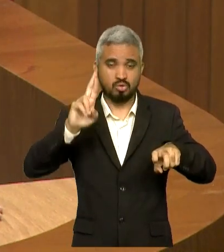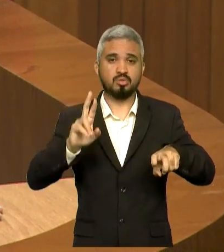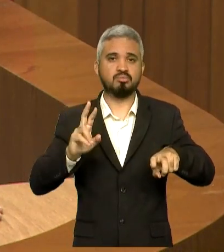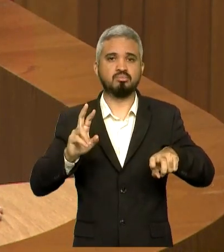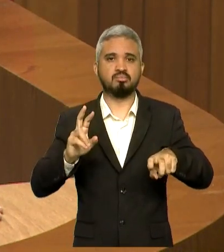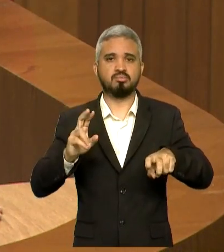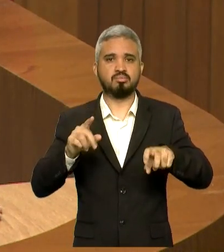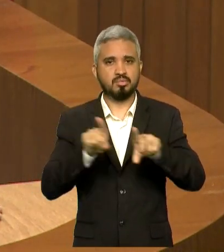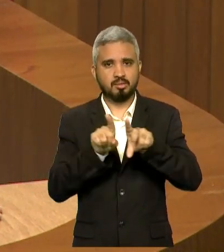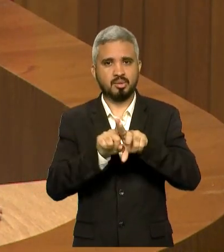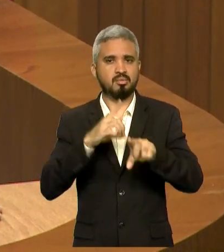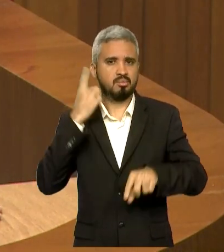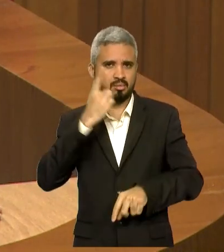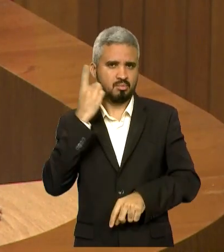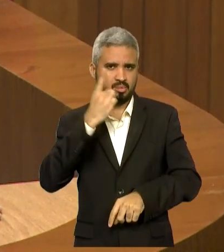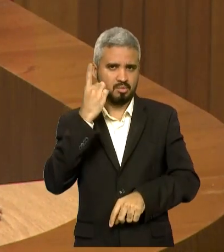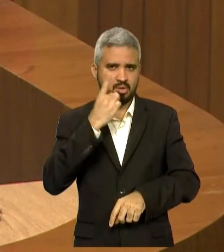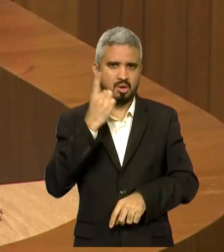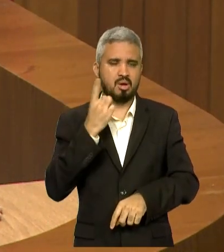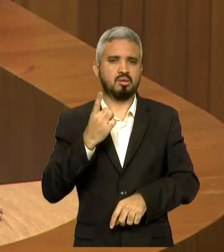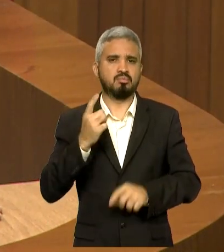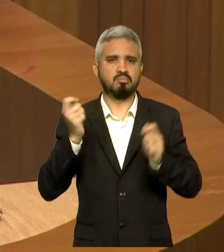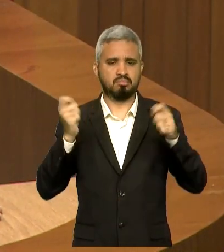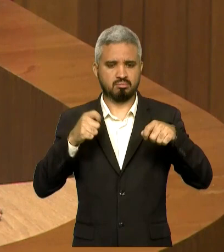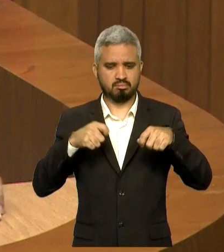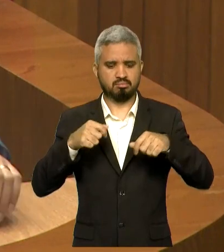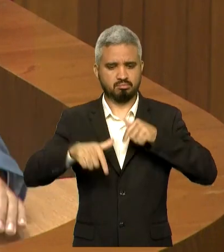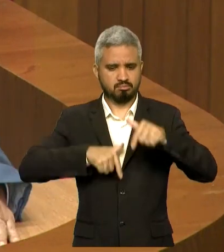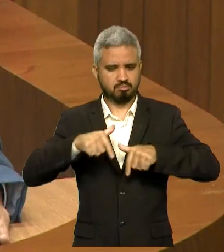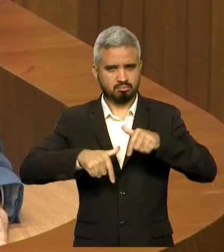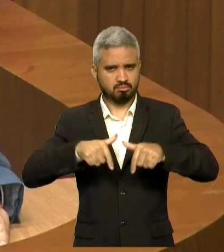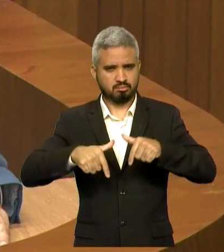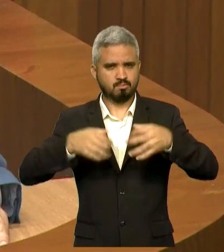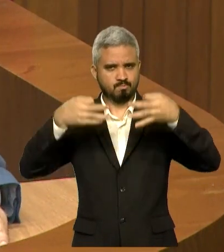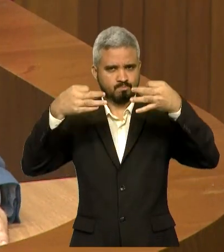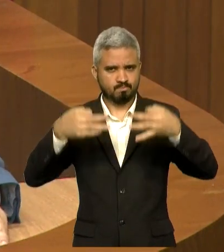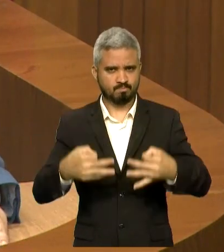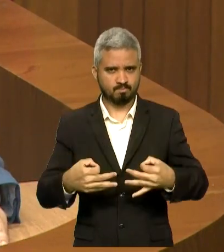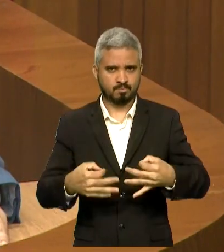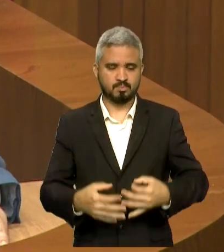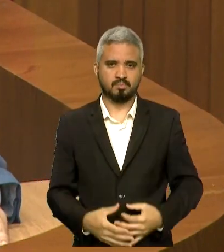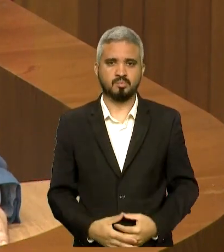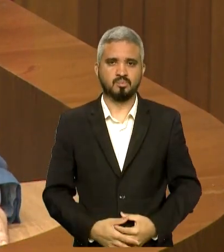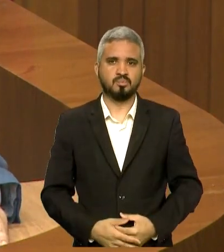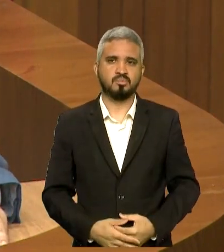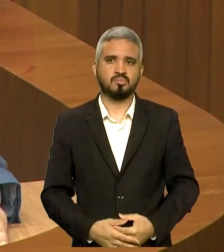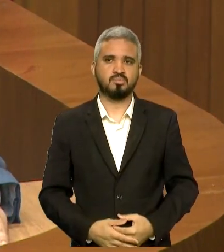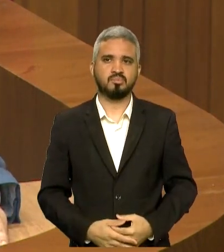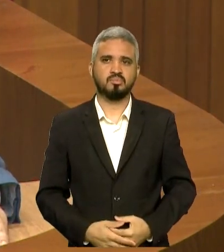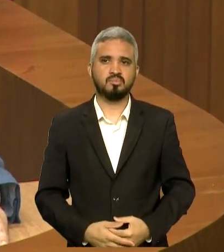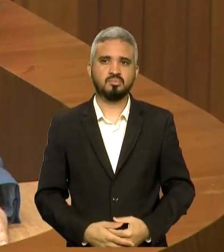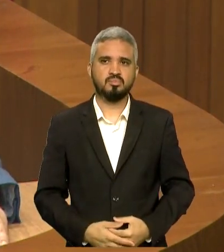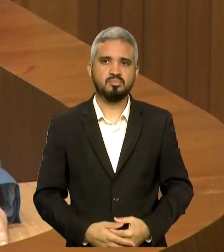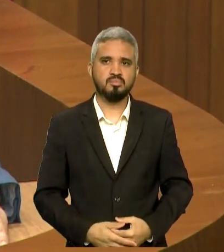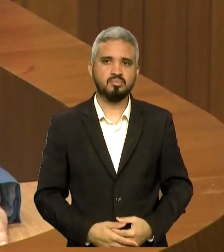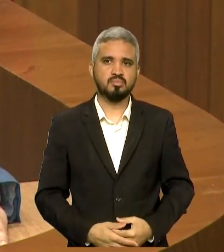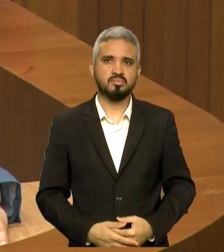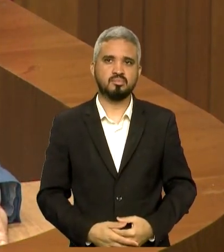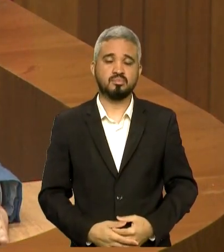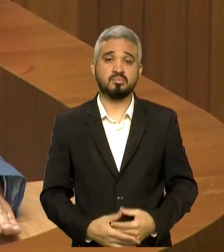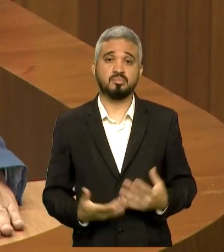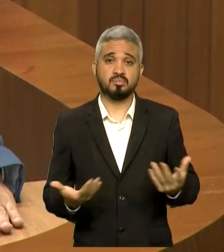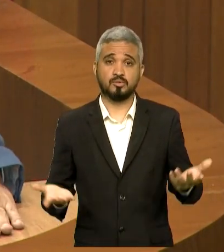honrar o mandato que o povo do Maranhão nos concedeu. E eu ocupo a tribuna nessa manhã